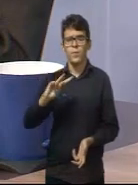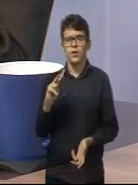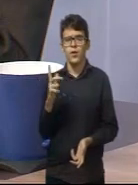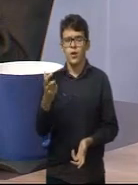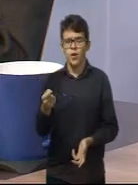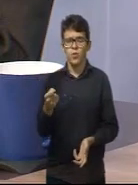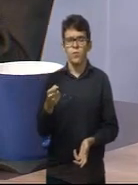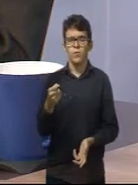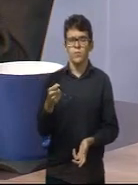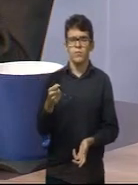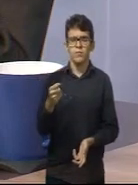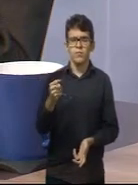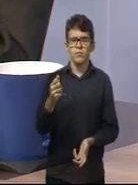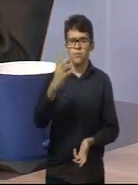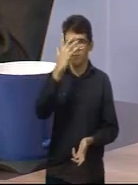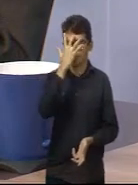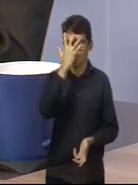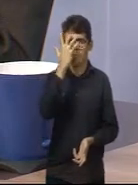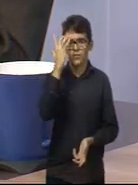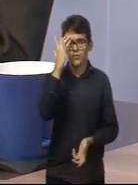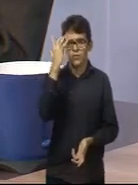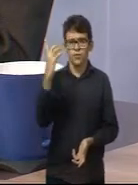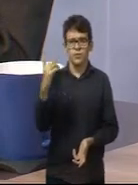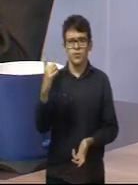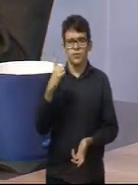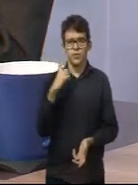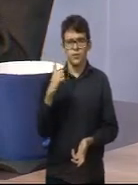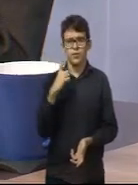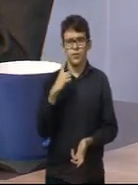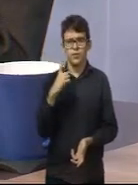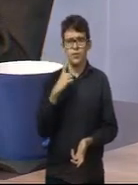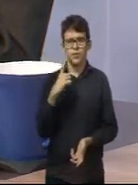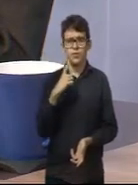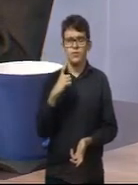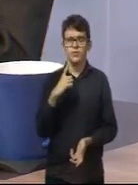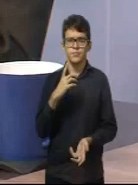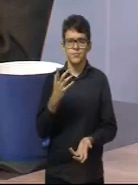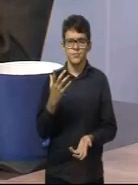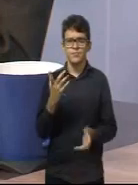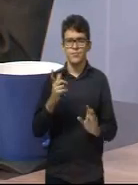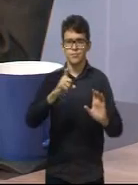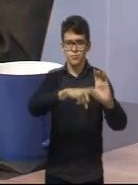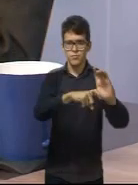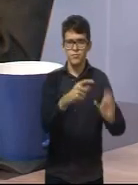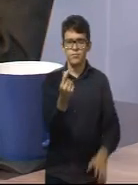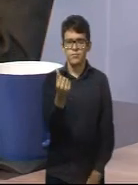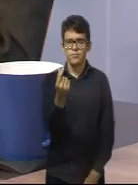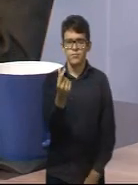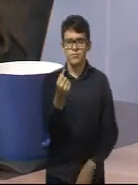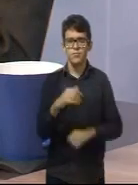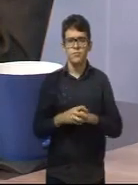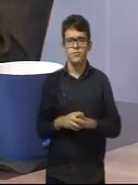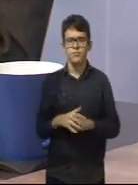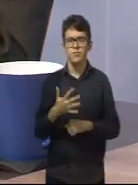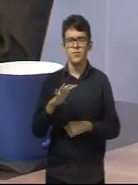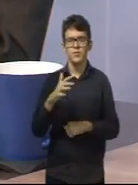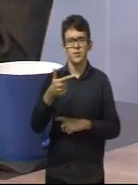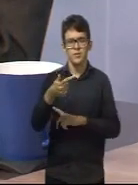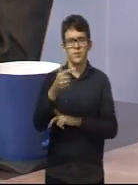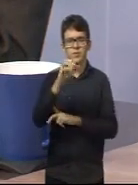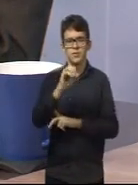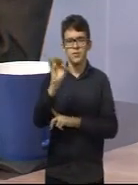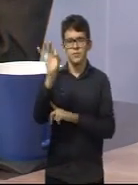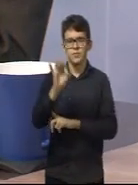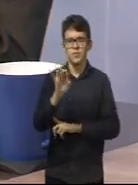público respondem por um valor absurdo desse déficit. Ou seja, 70%, 80%